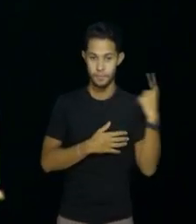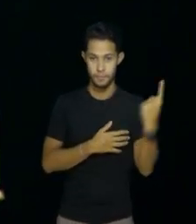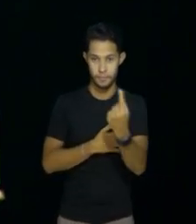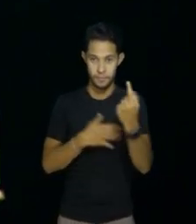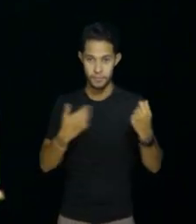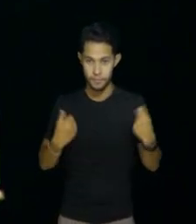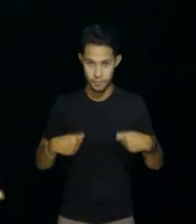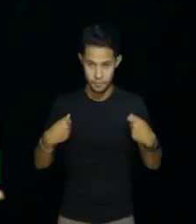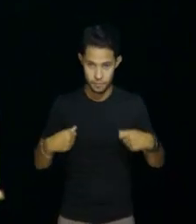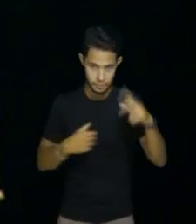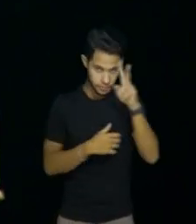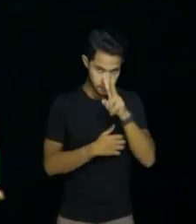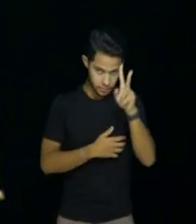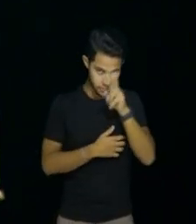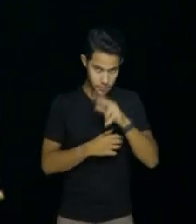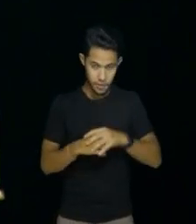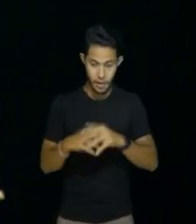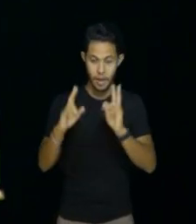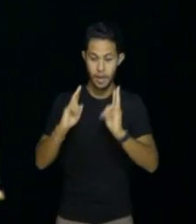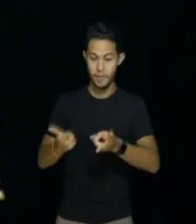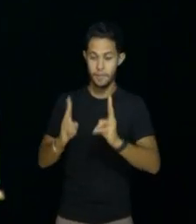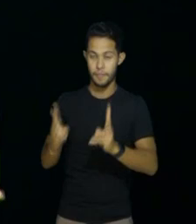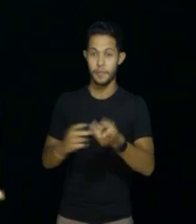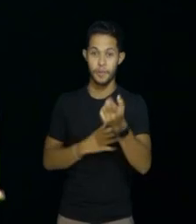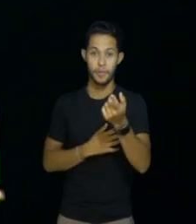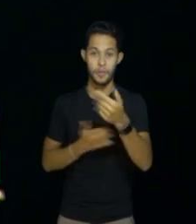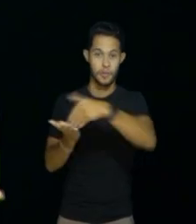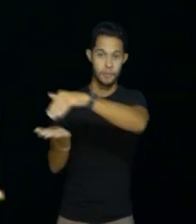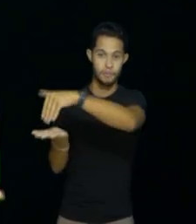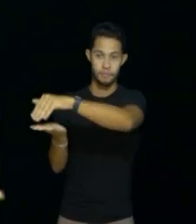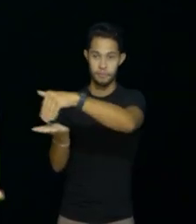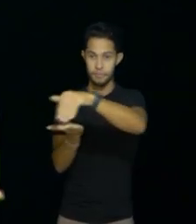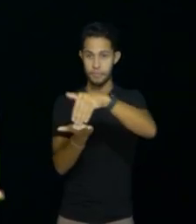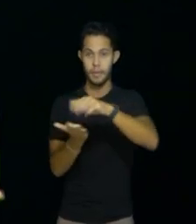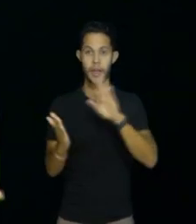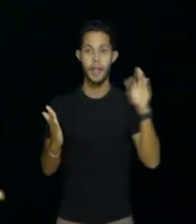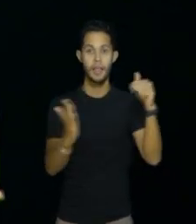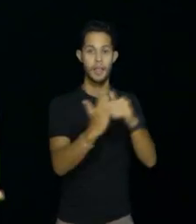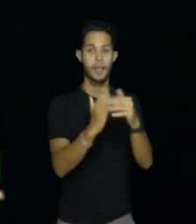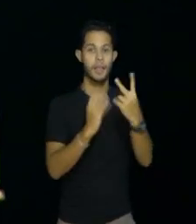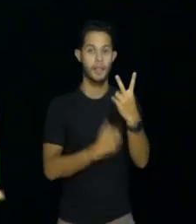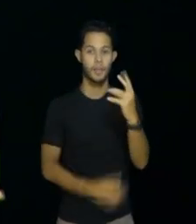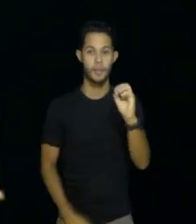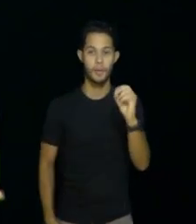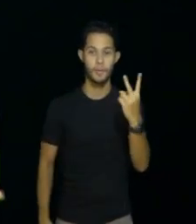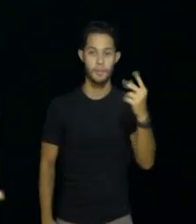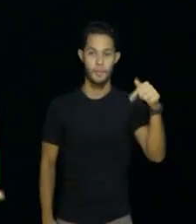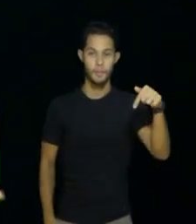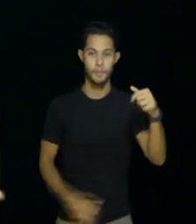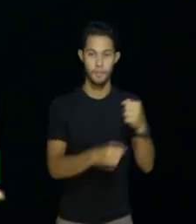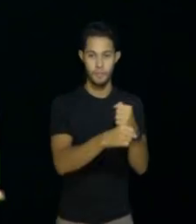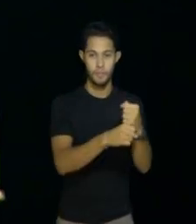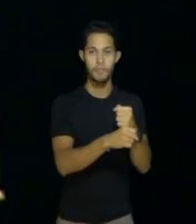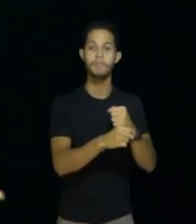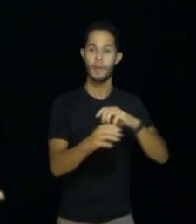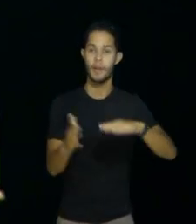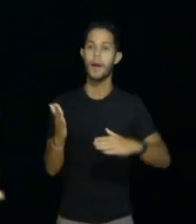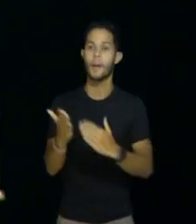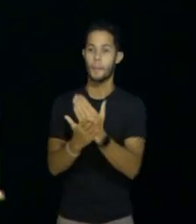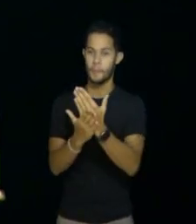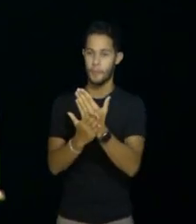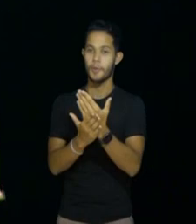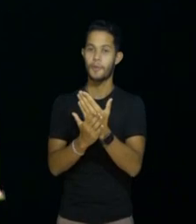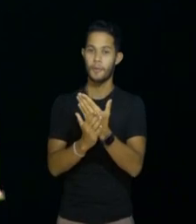a continuidade da desoneração até 2027 foi aprovada no Congresso